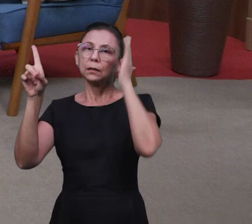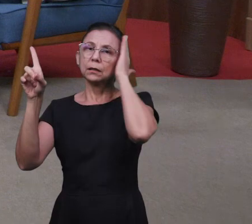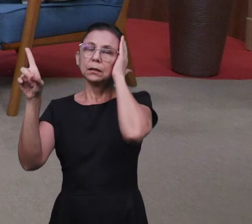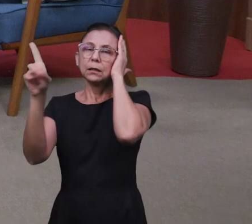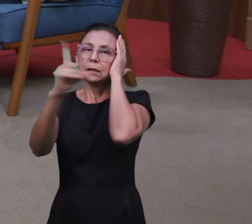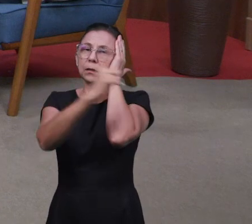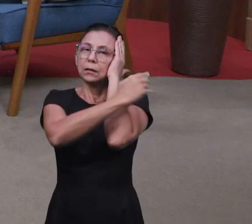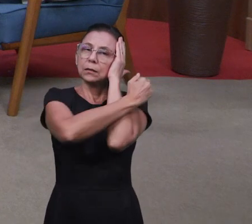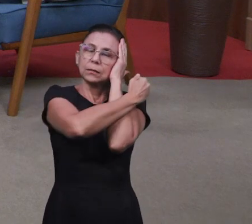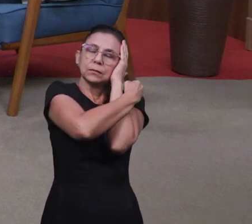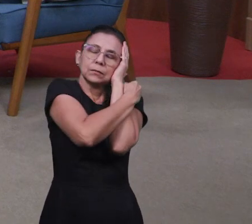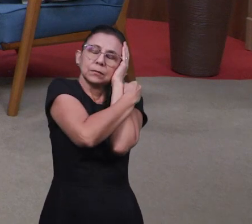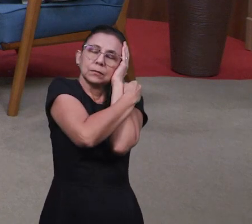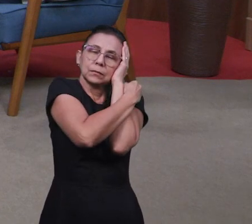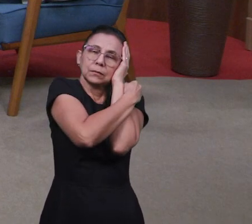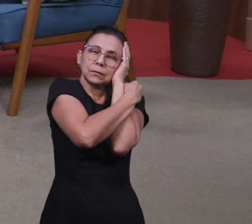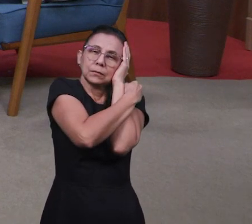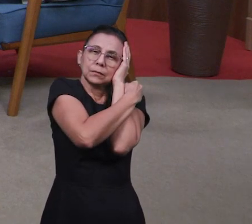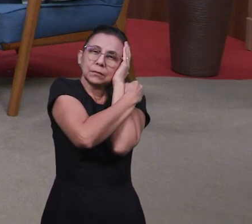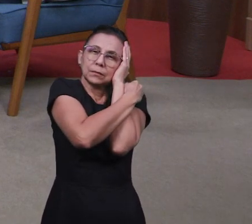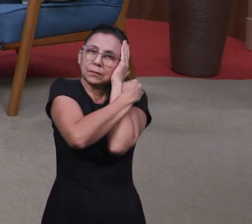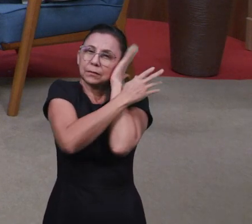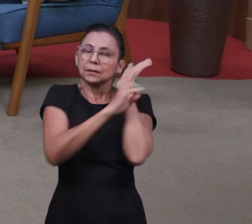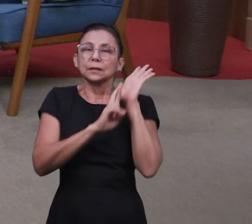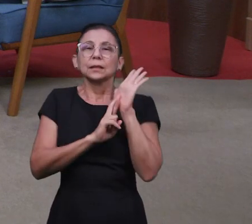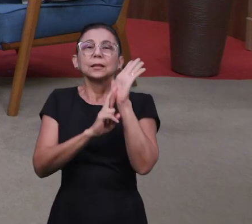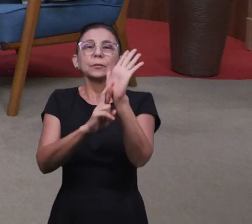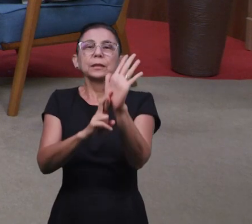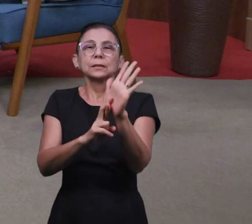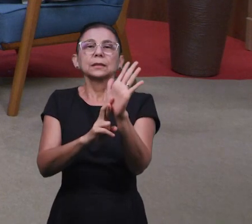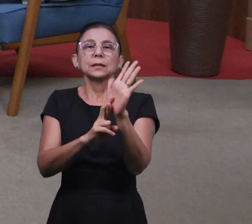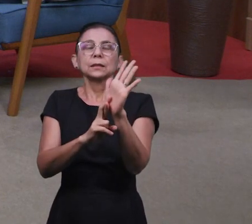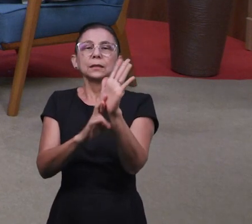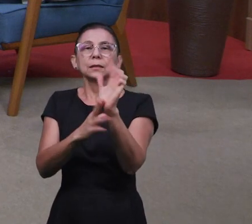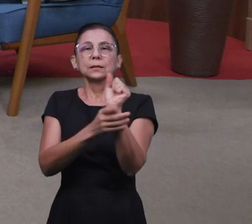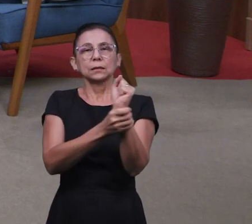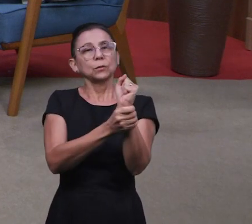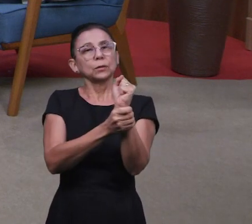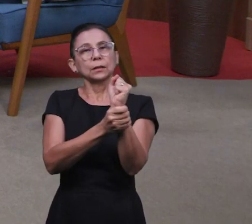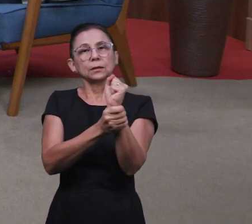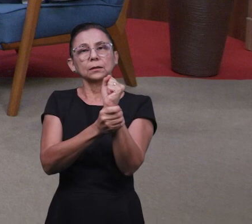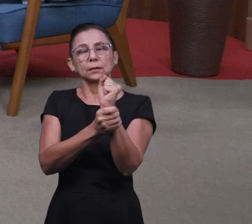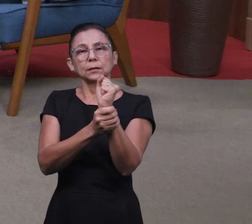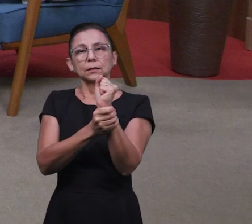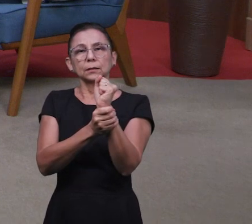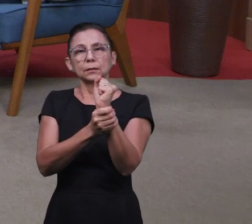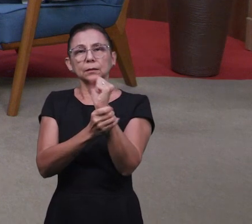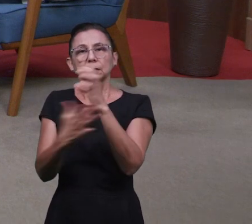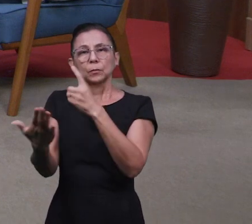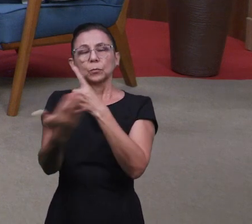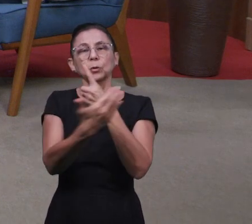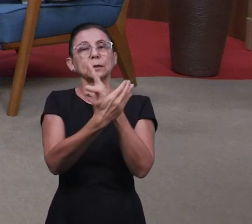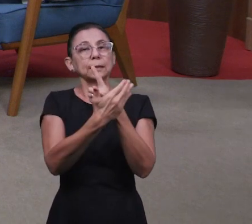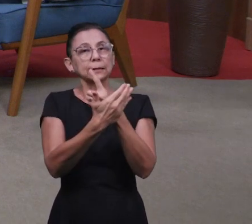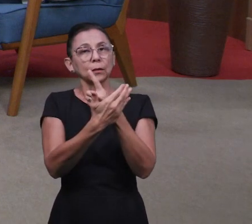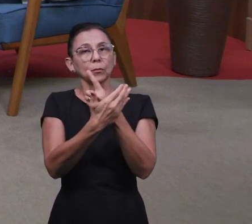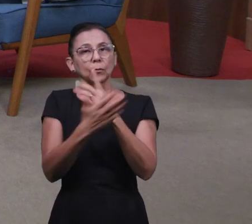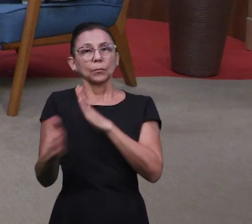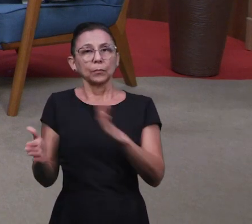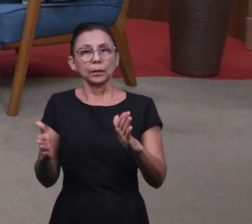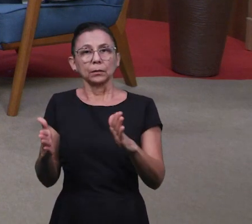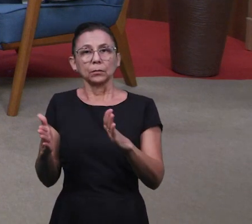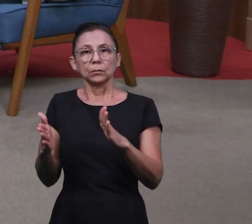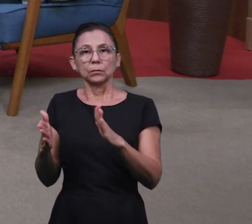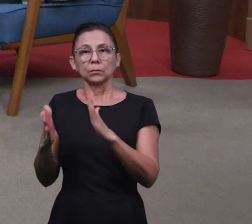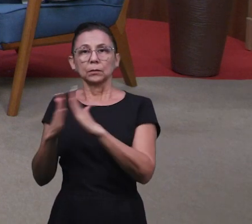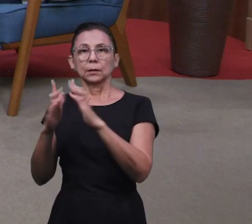como corpo, protegidas, guardadas pelo Senhor para o arrebatamento. E também debaixo do governo.